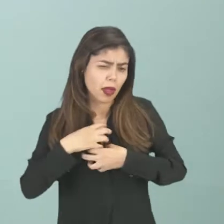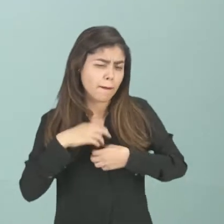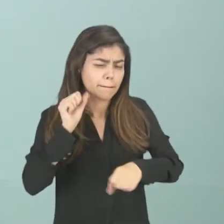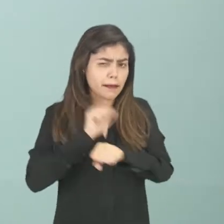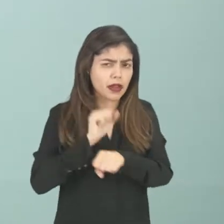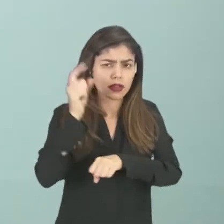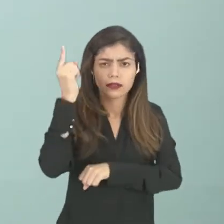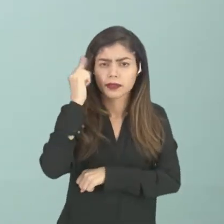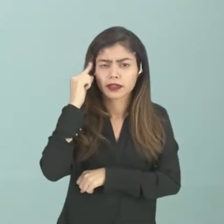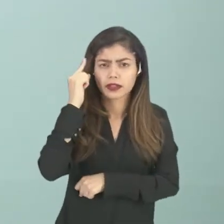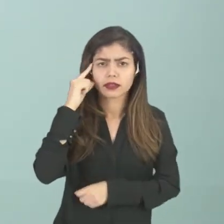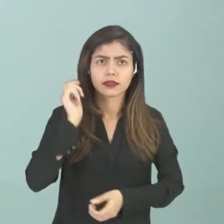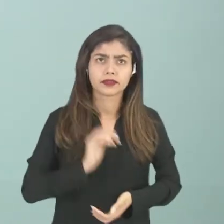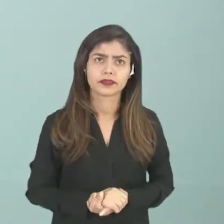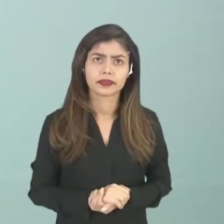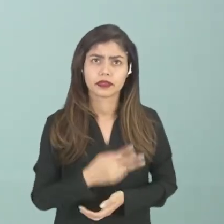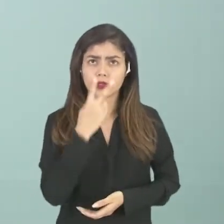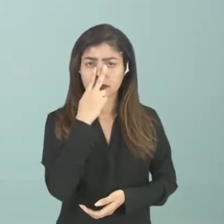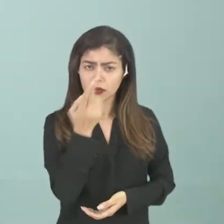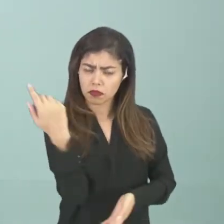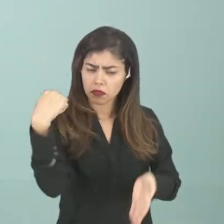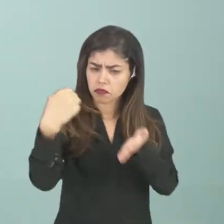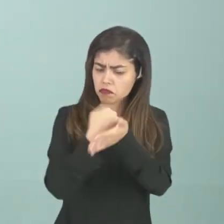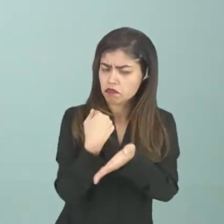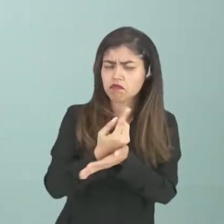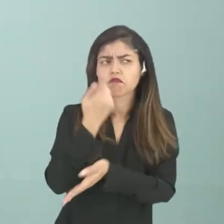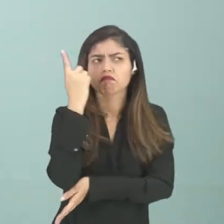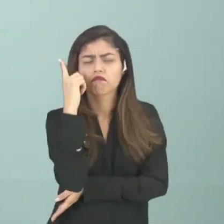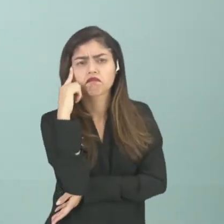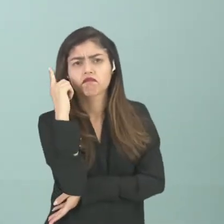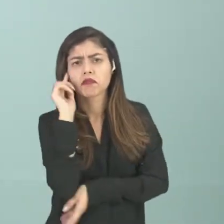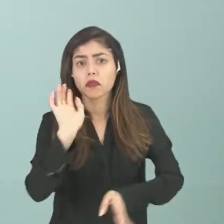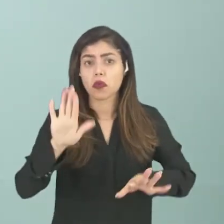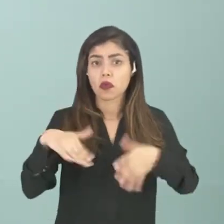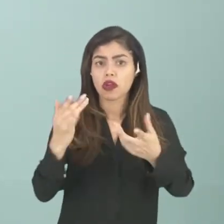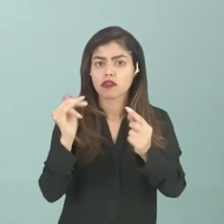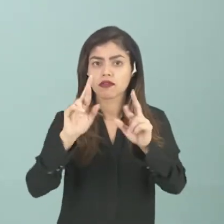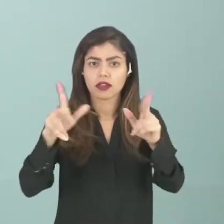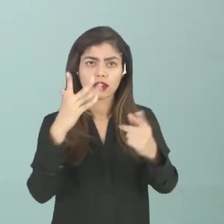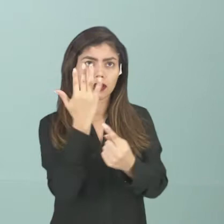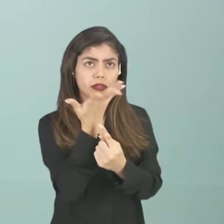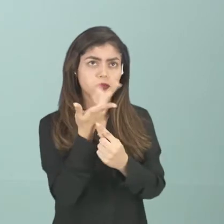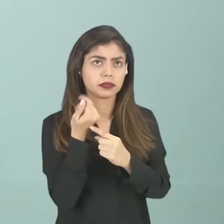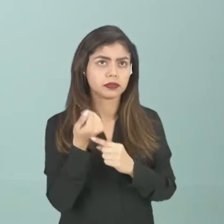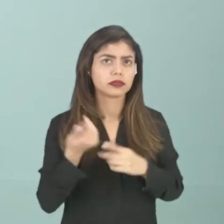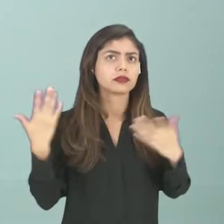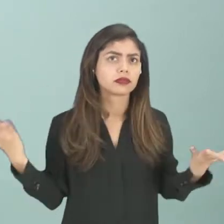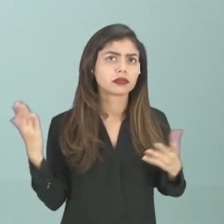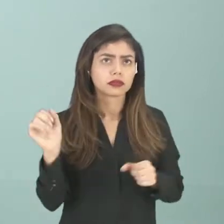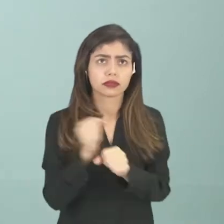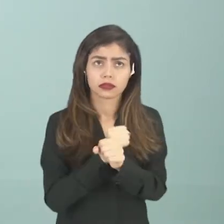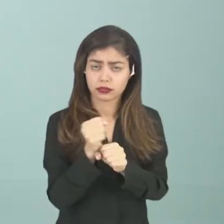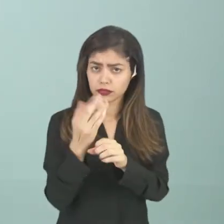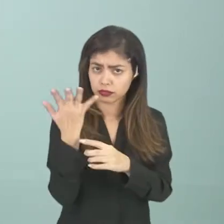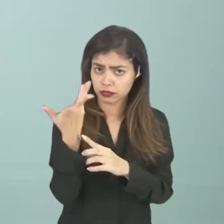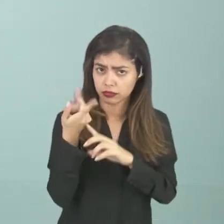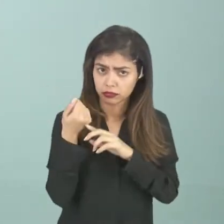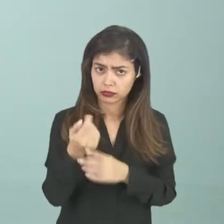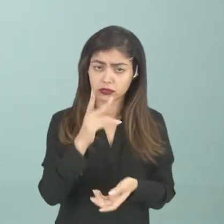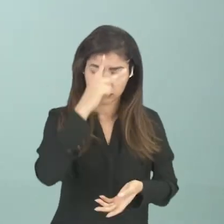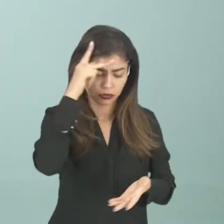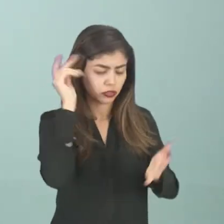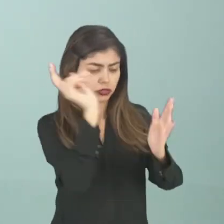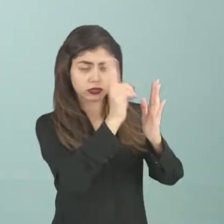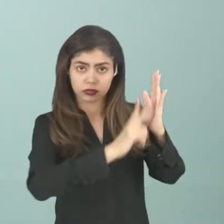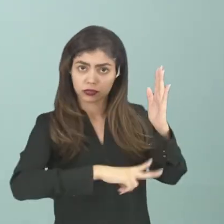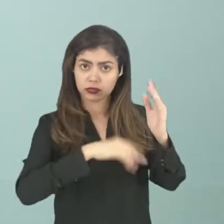para pensar ou para se perguntar qual é a diferença entre a obra de arte de um artista para